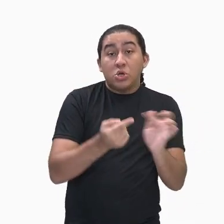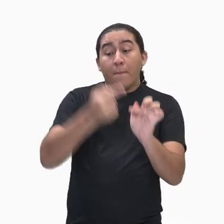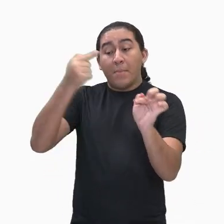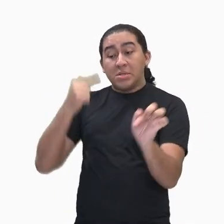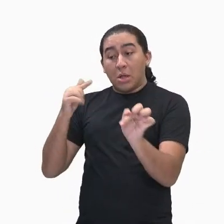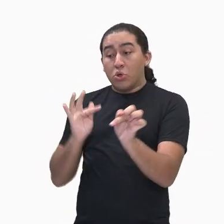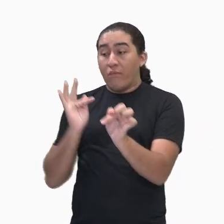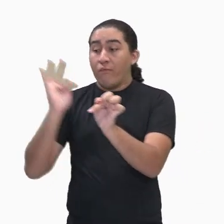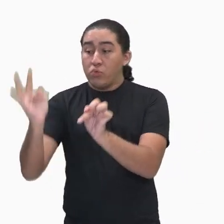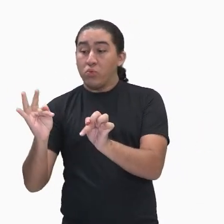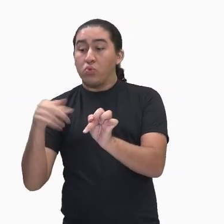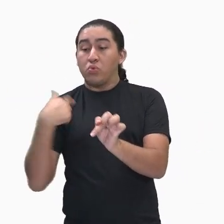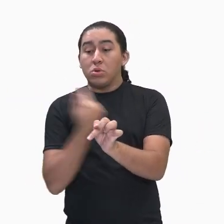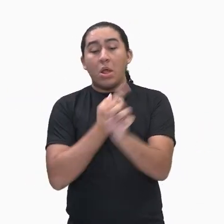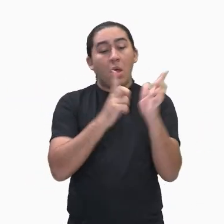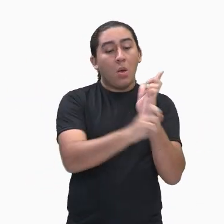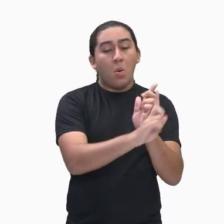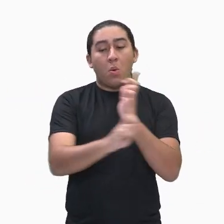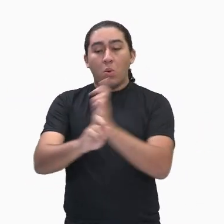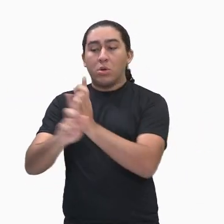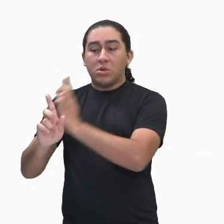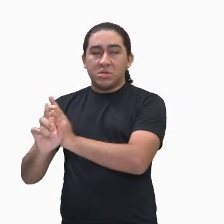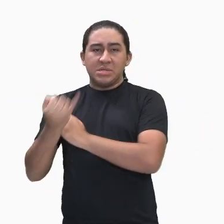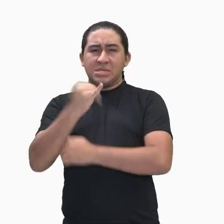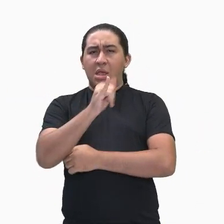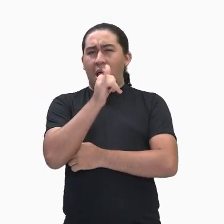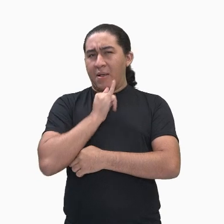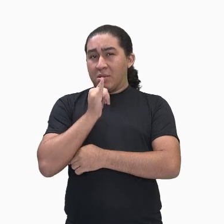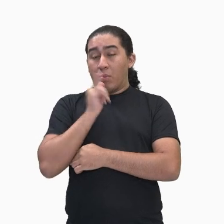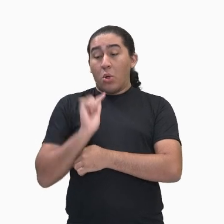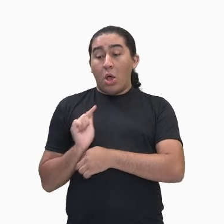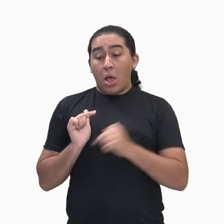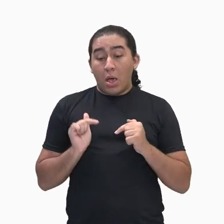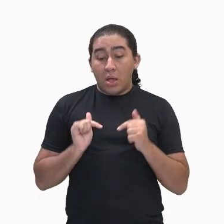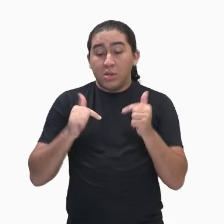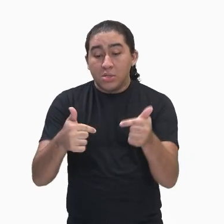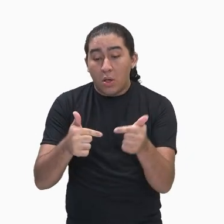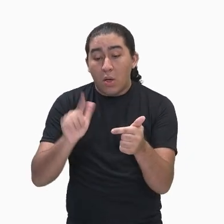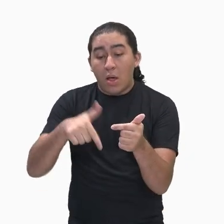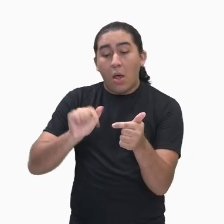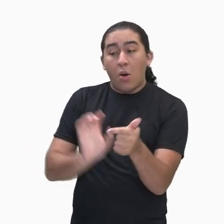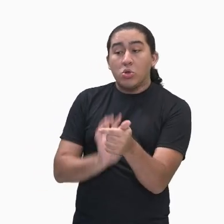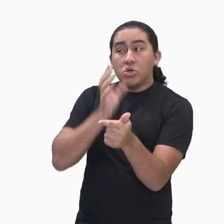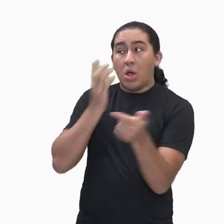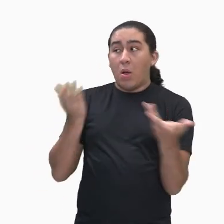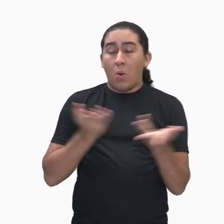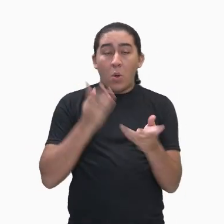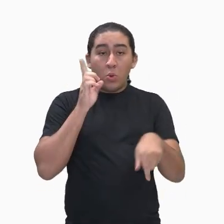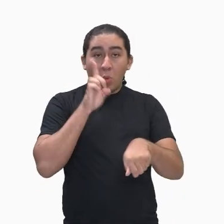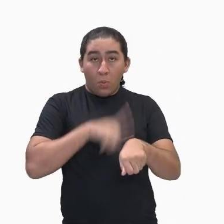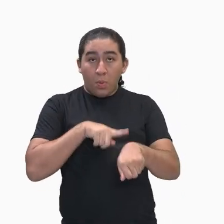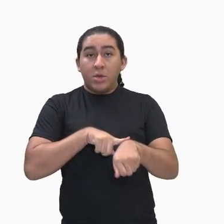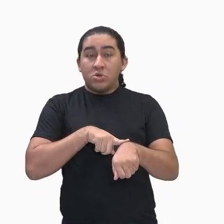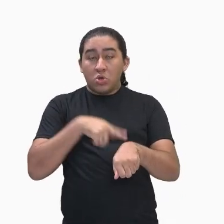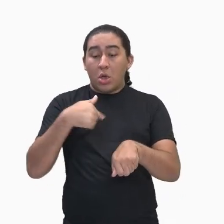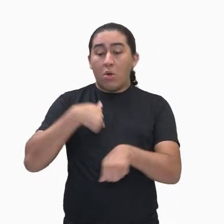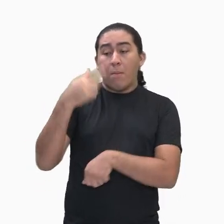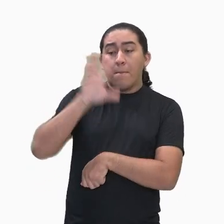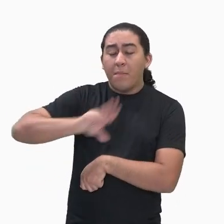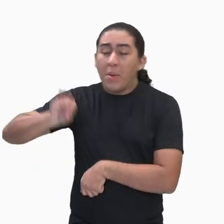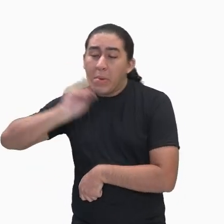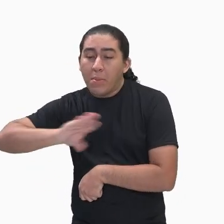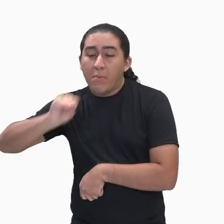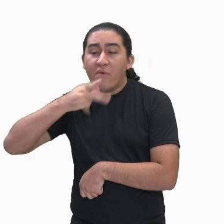vai identificar, né? Se a ação ela está acontecendo aqui no momento da minha